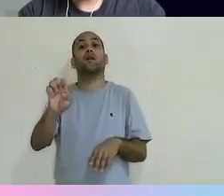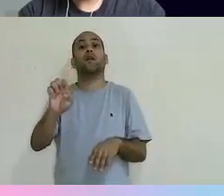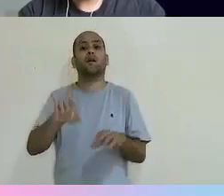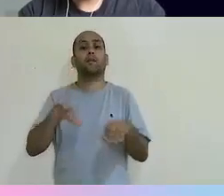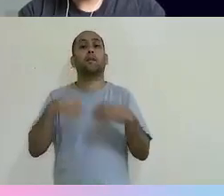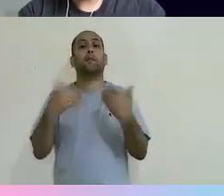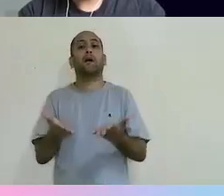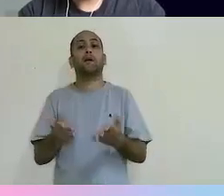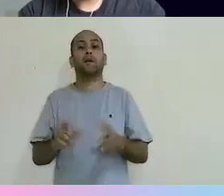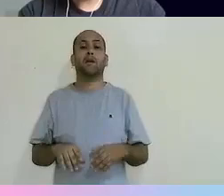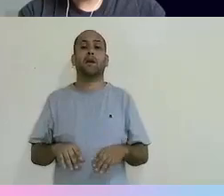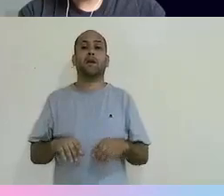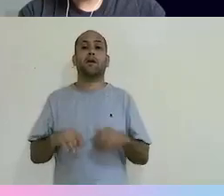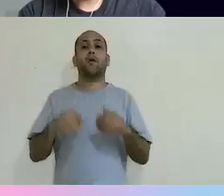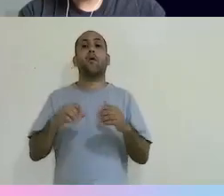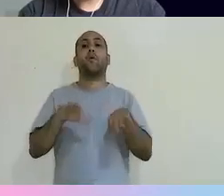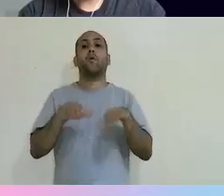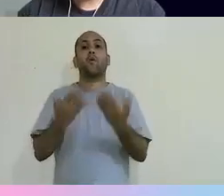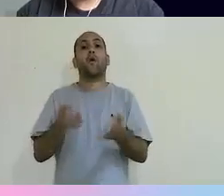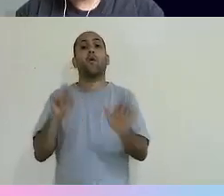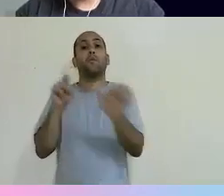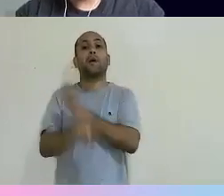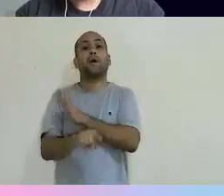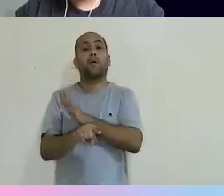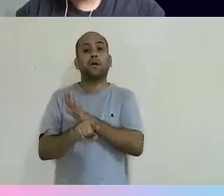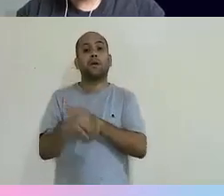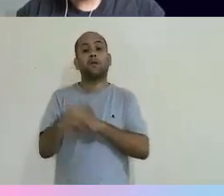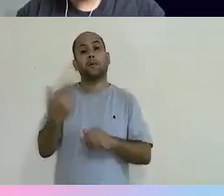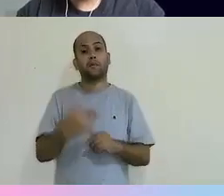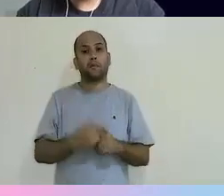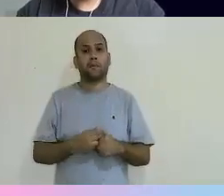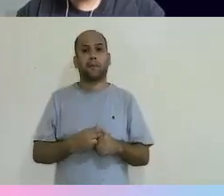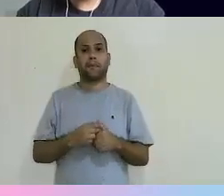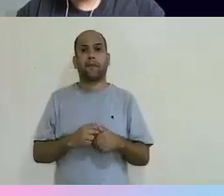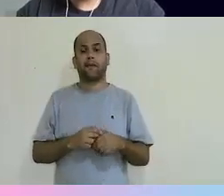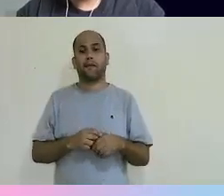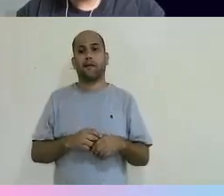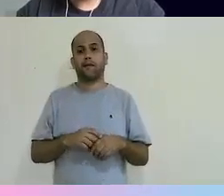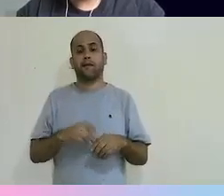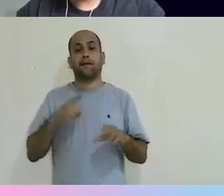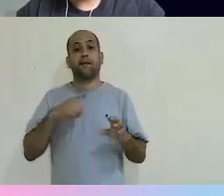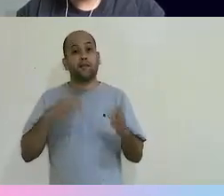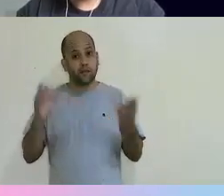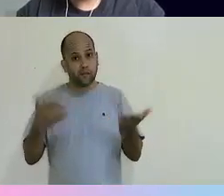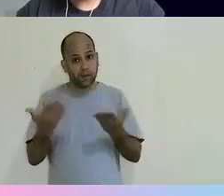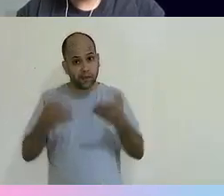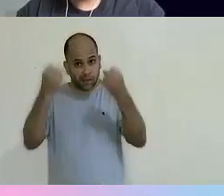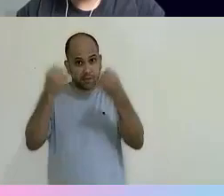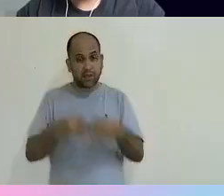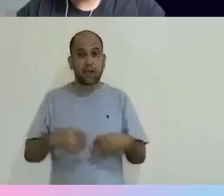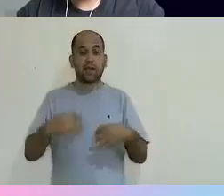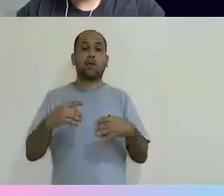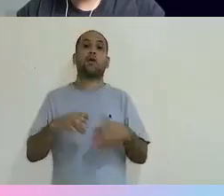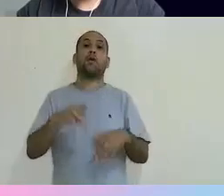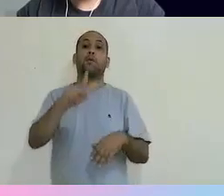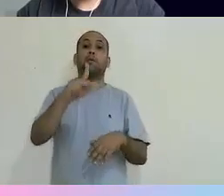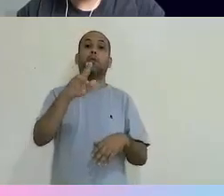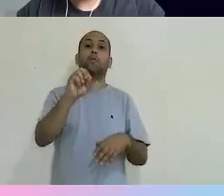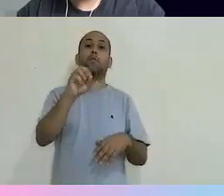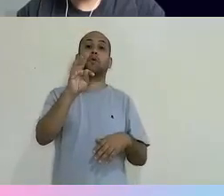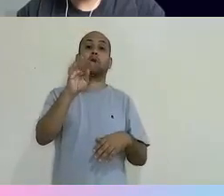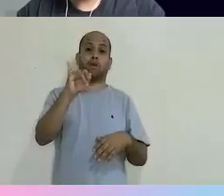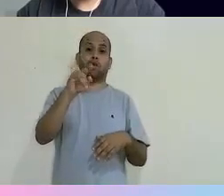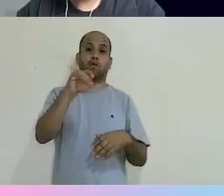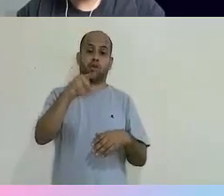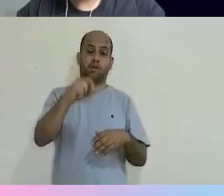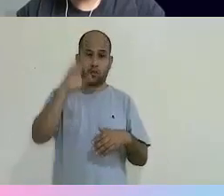quer para ter essa resposta, né? E aí também, quando você fala em protagonismo e resiliência, isso é super importante,